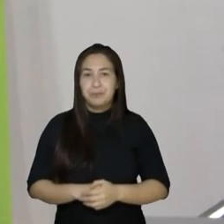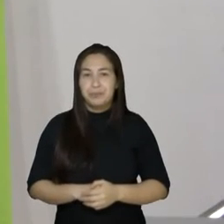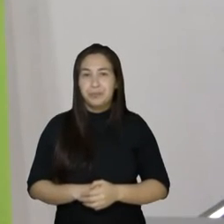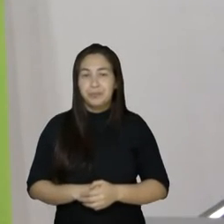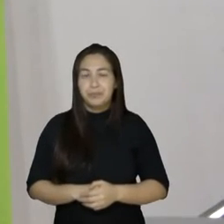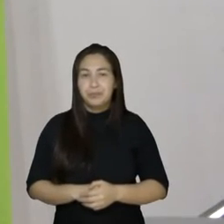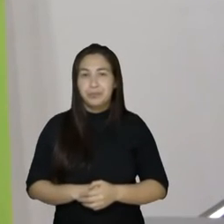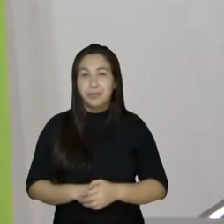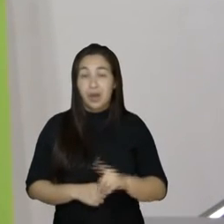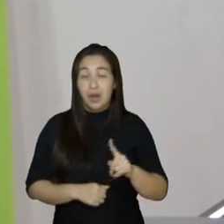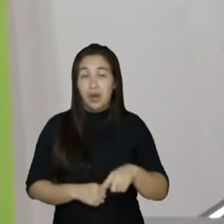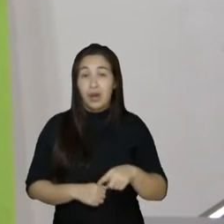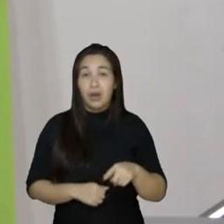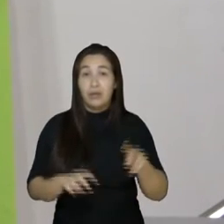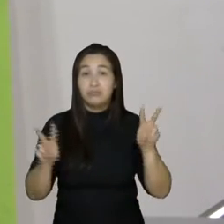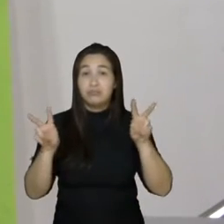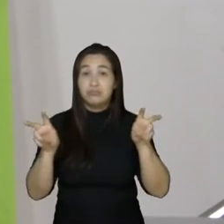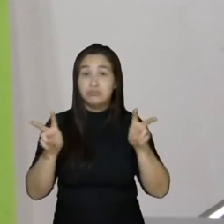um ditado.